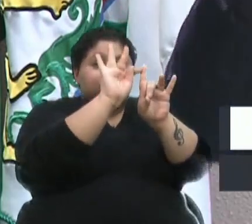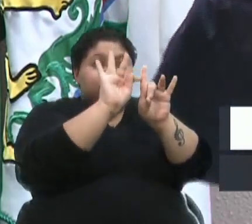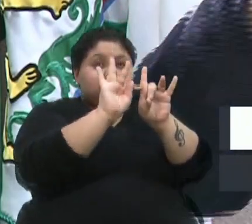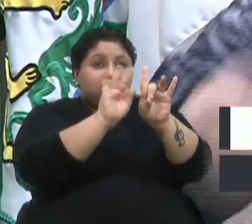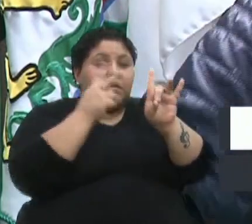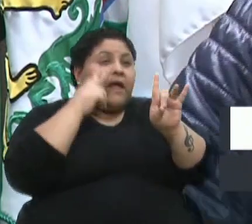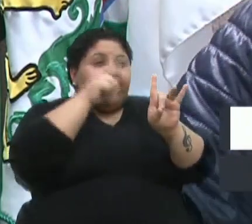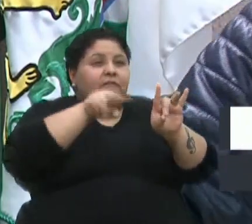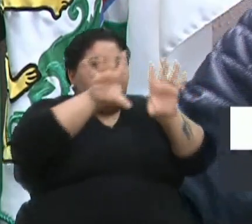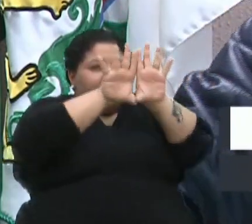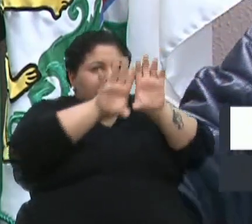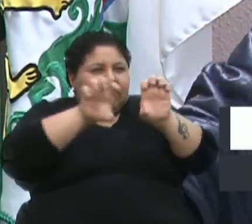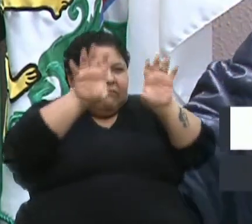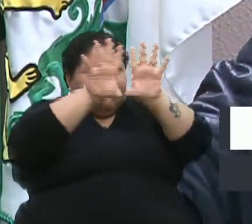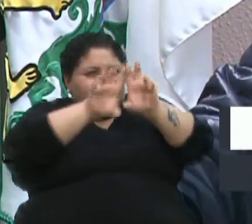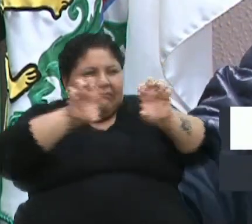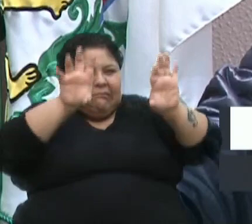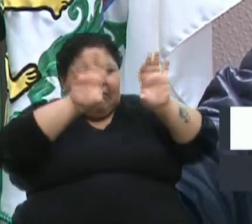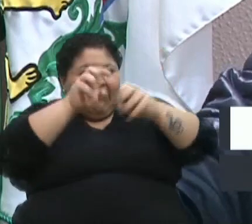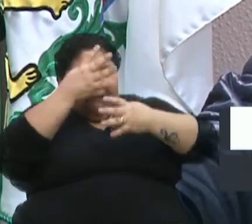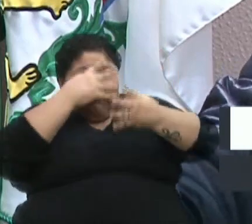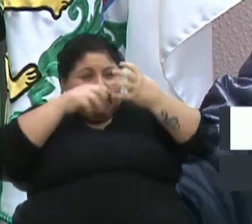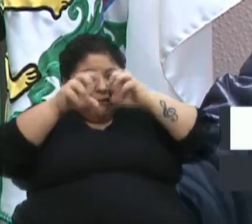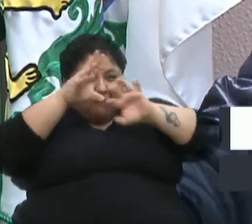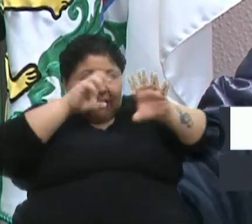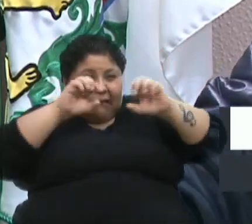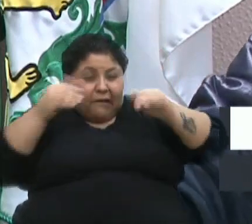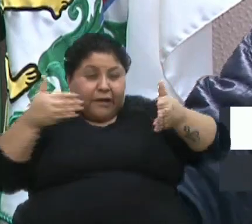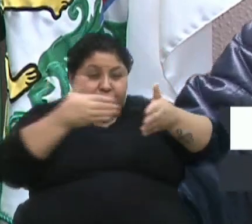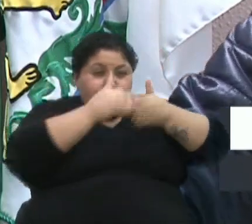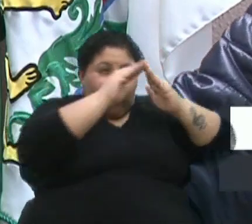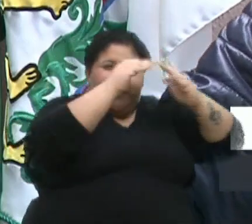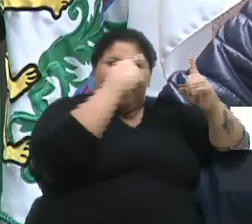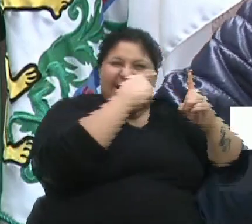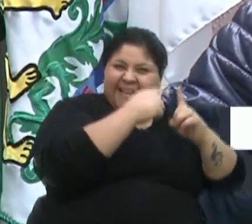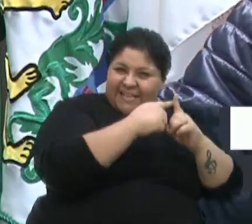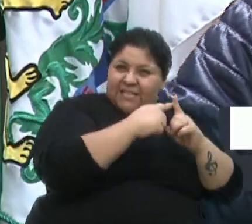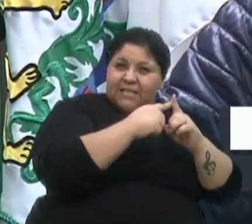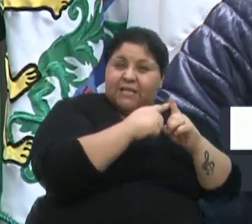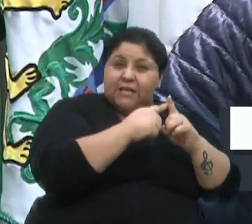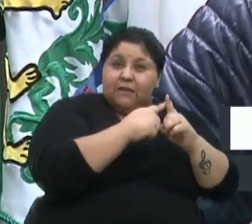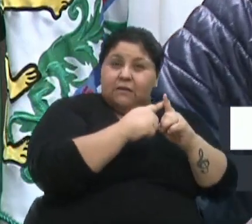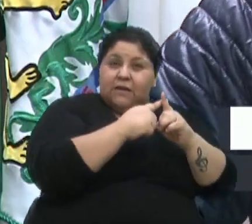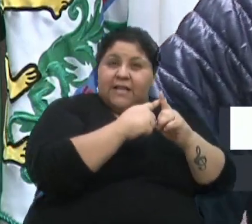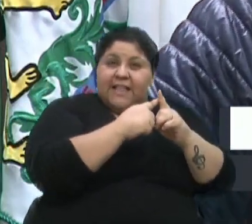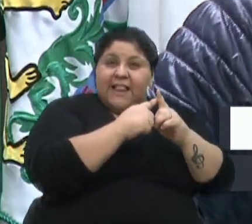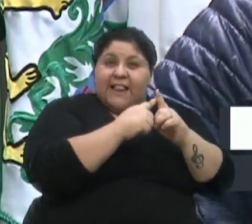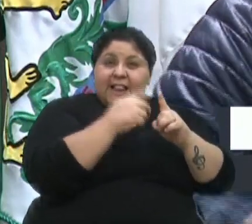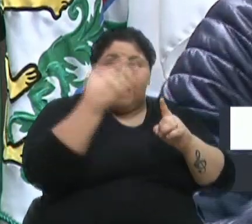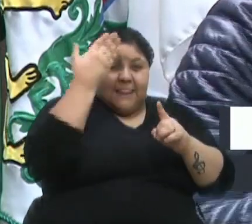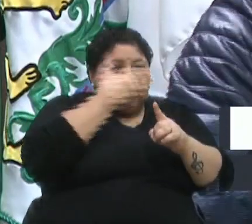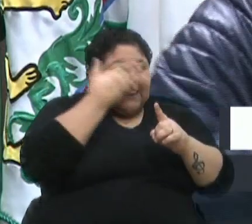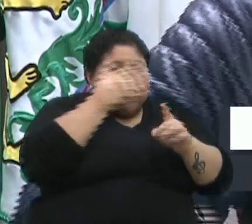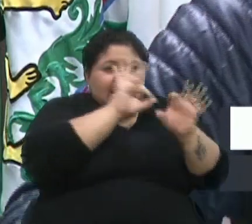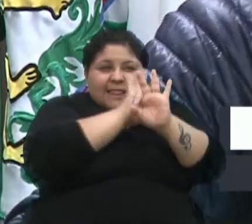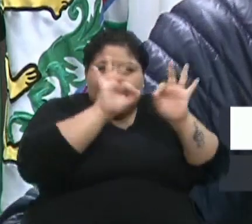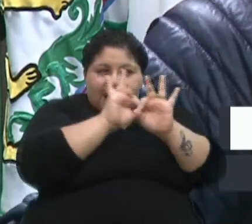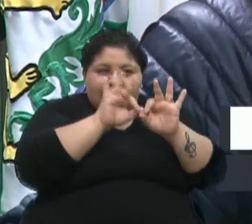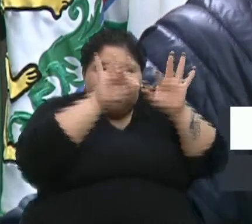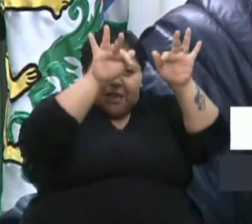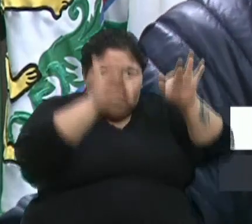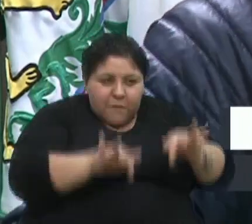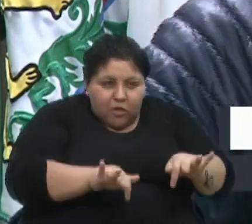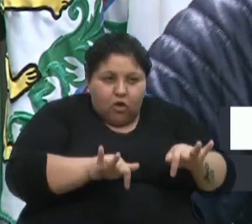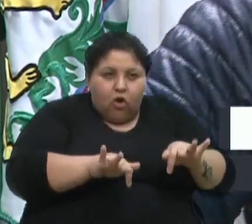lá na frente. E quando a gente chegou na igreja de Lourdes, estava fechado de serração. E no que terminou a prova, teve chuva de